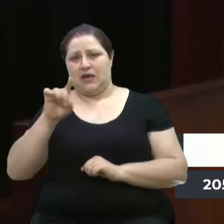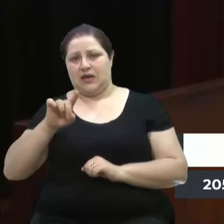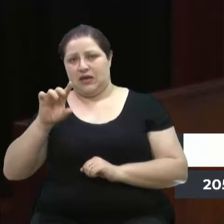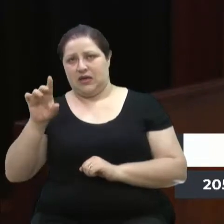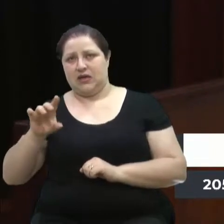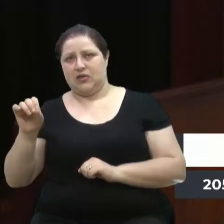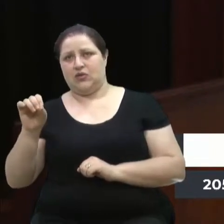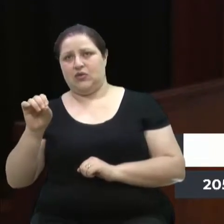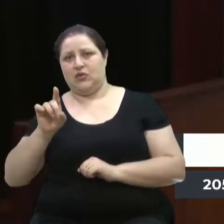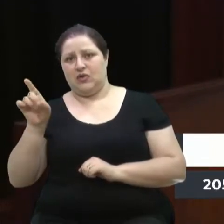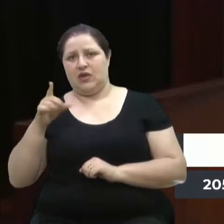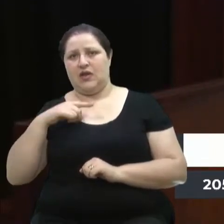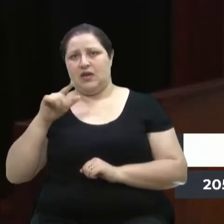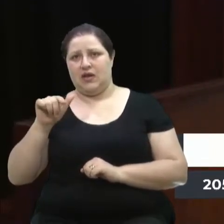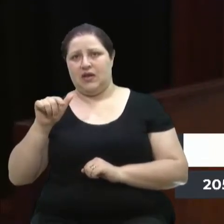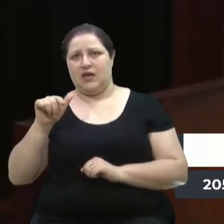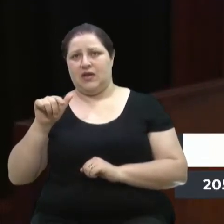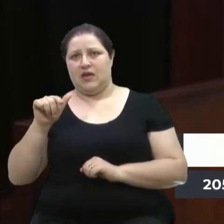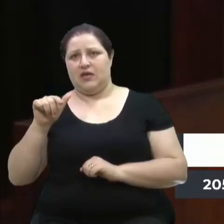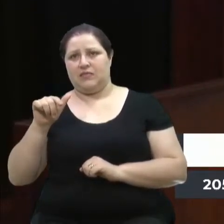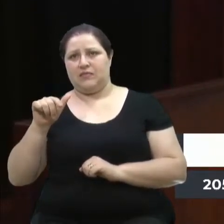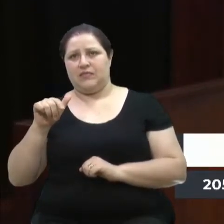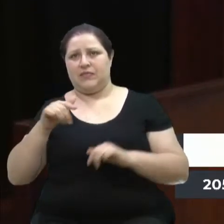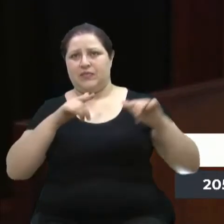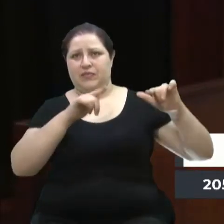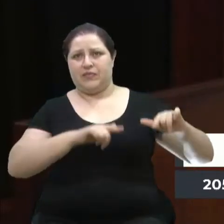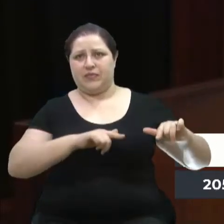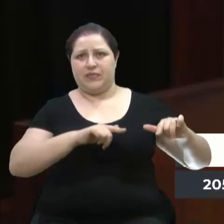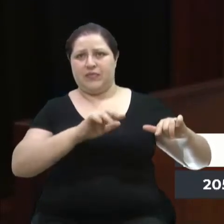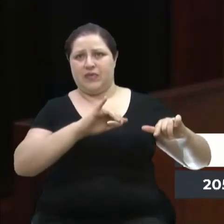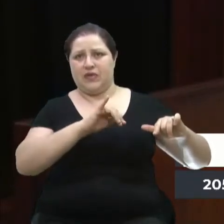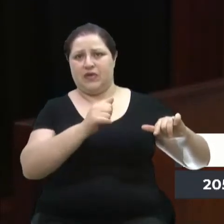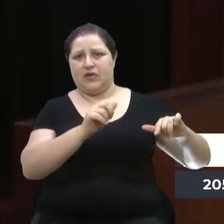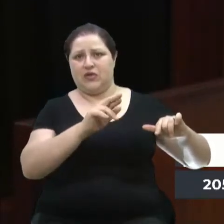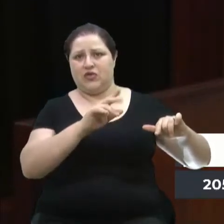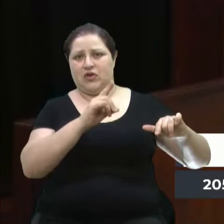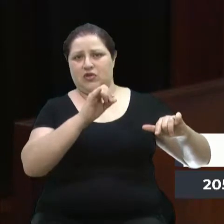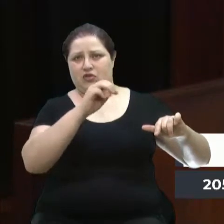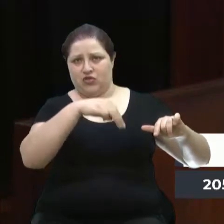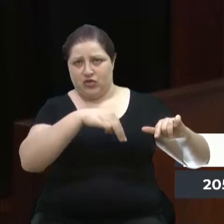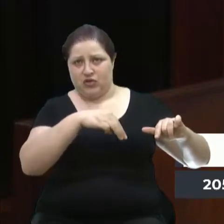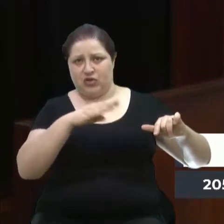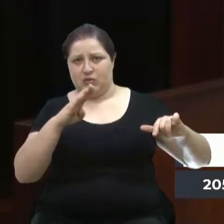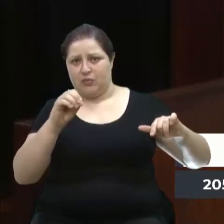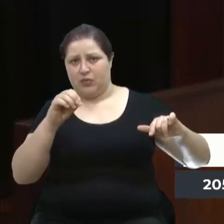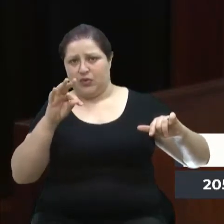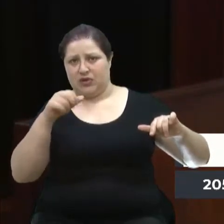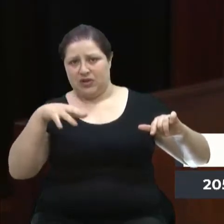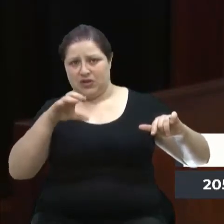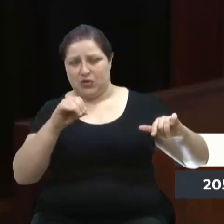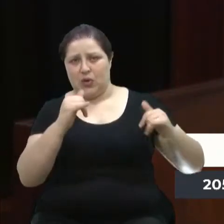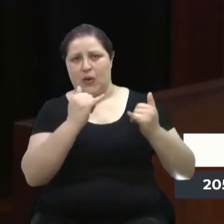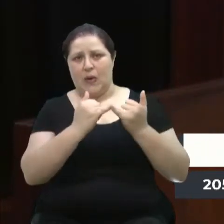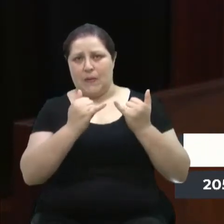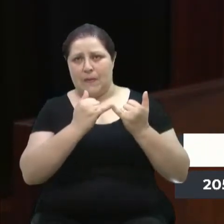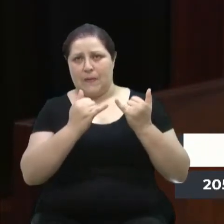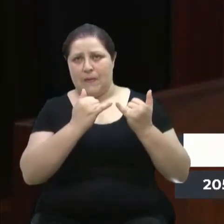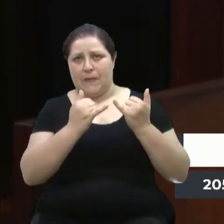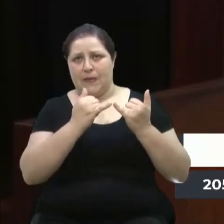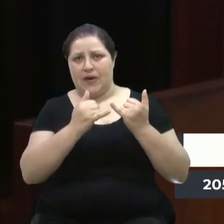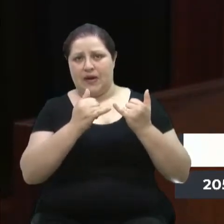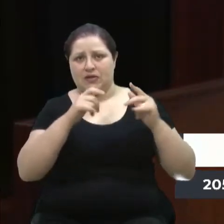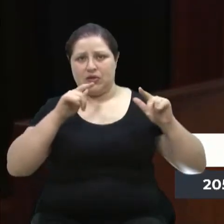ecoparque Jardim Botânico aliado Jardim Botânico tá parecendo até um cemitério lá na tem uns troquinhos lá agora tá todo mundo Botando os